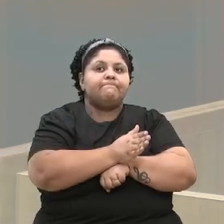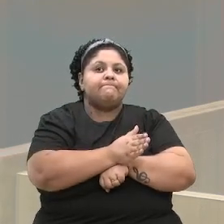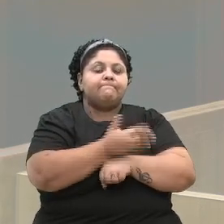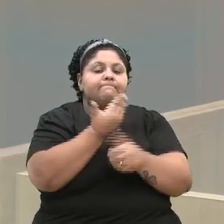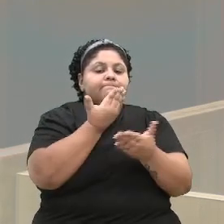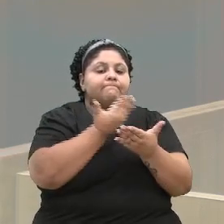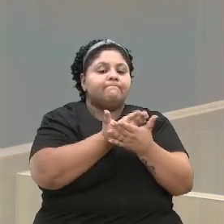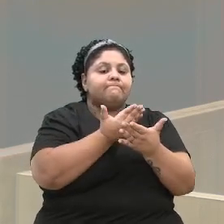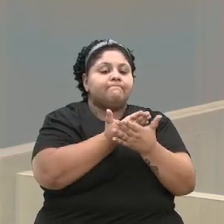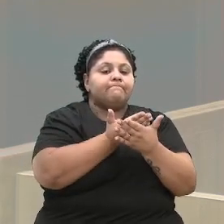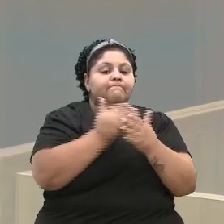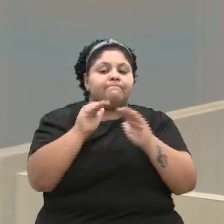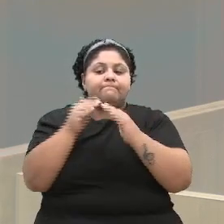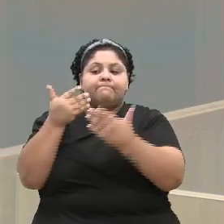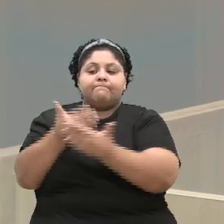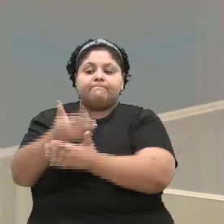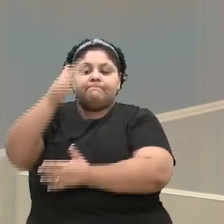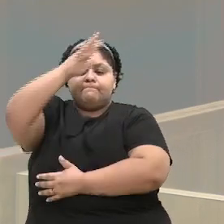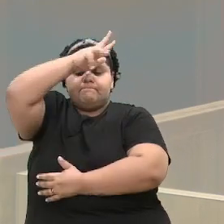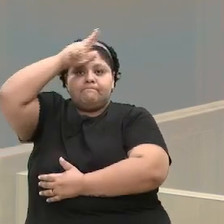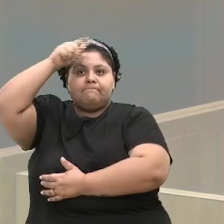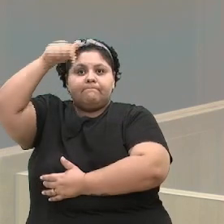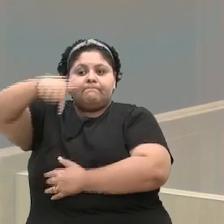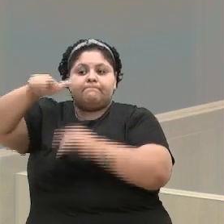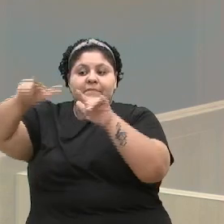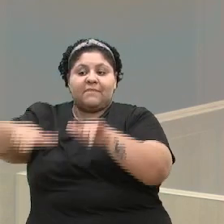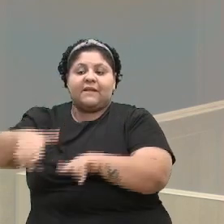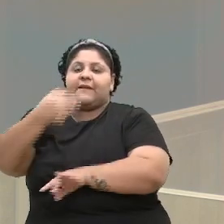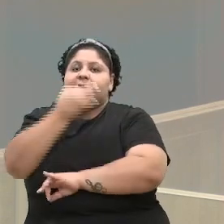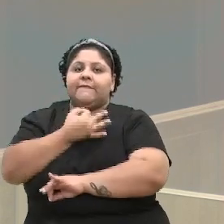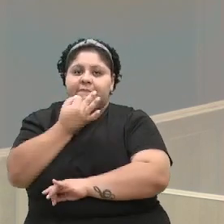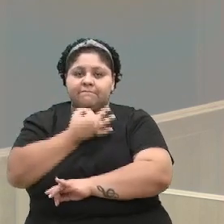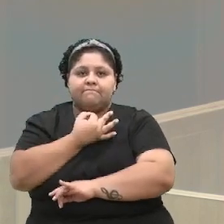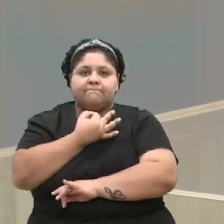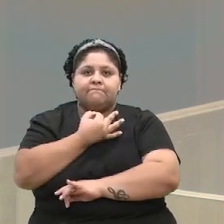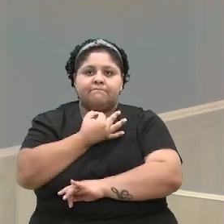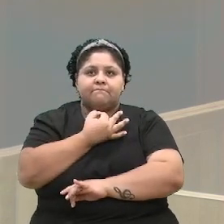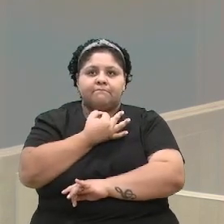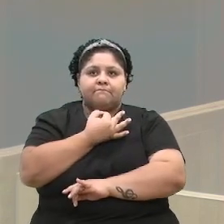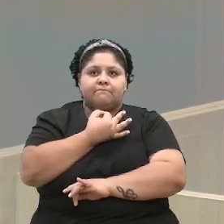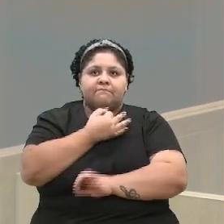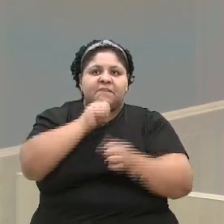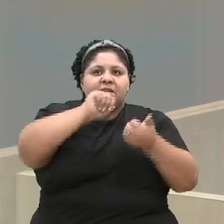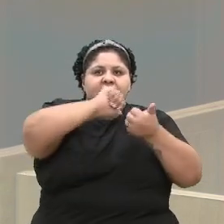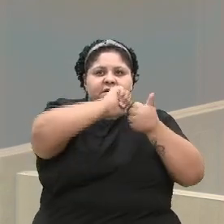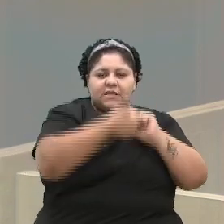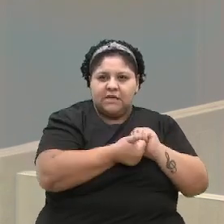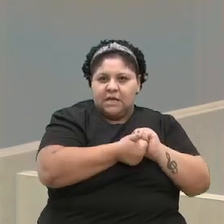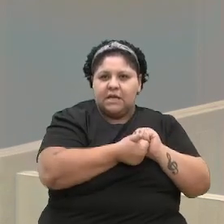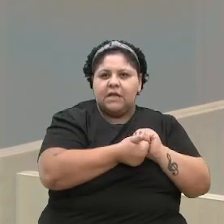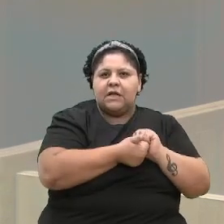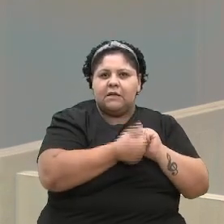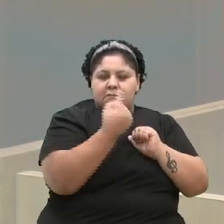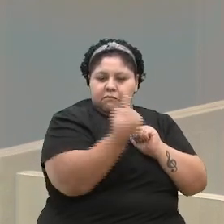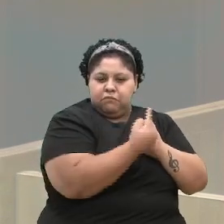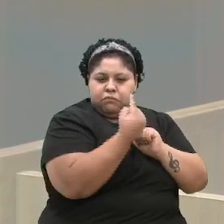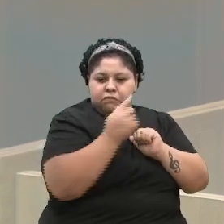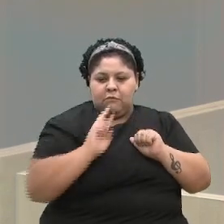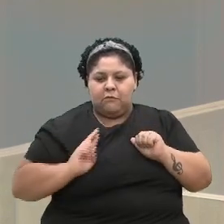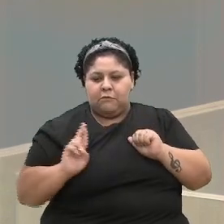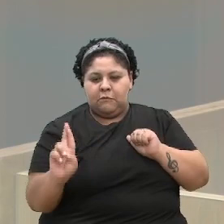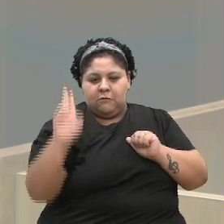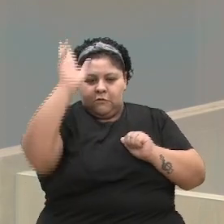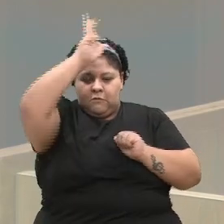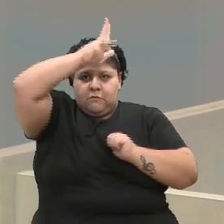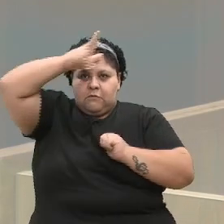das escolas públicas localizadas no município de Caxias do Sul e atletas amadores representando o município em